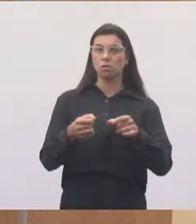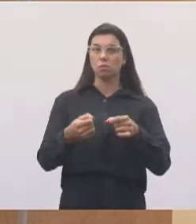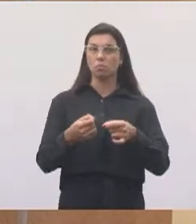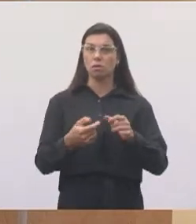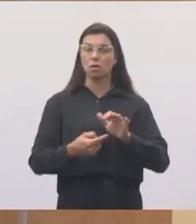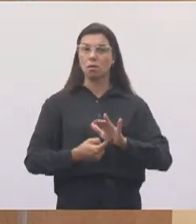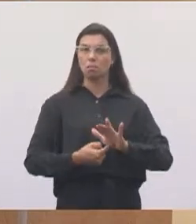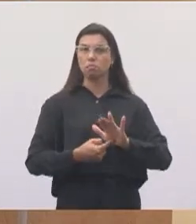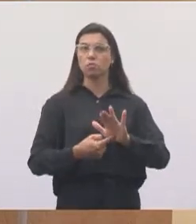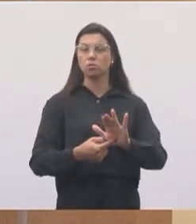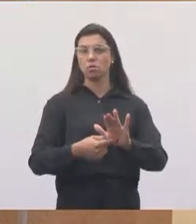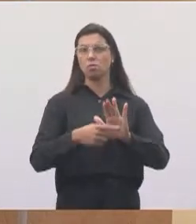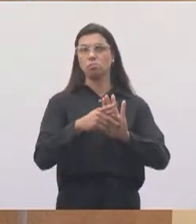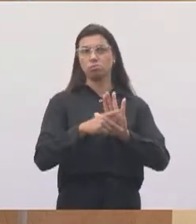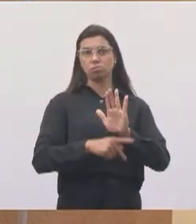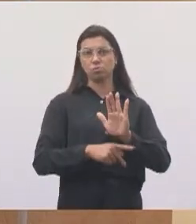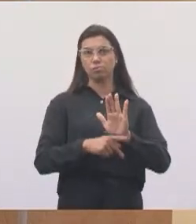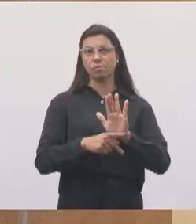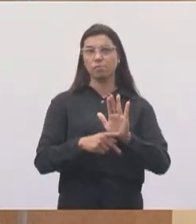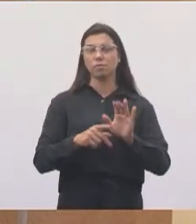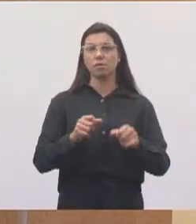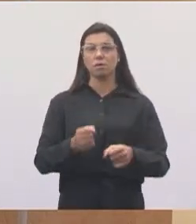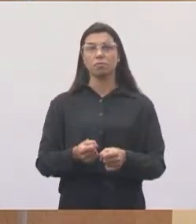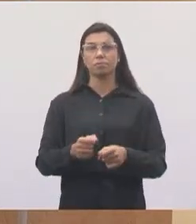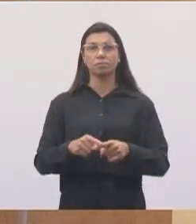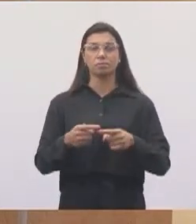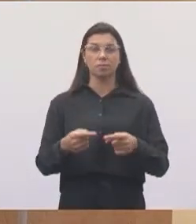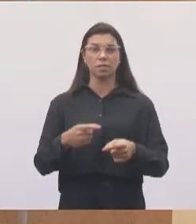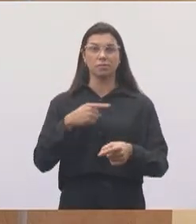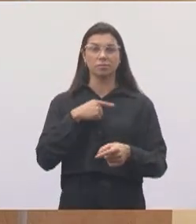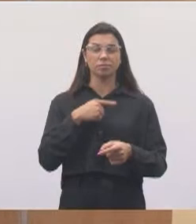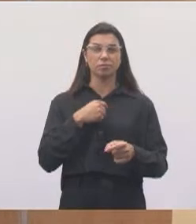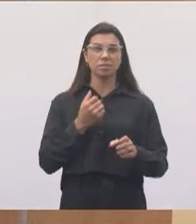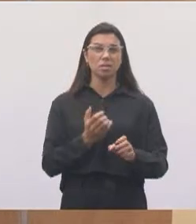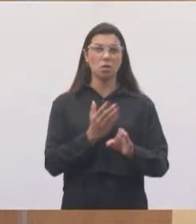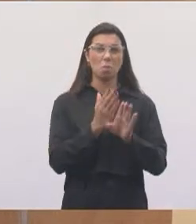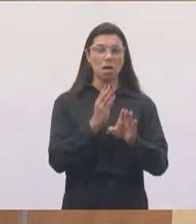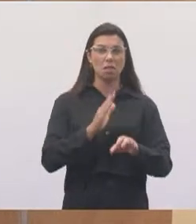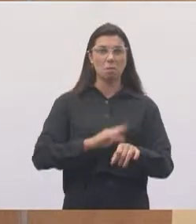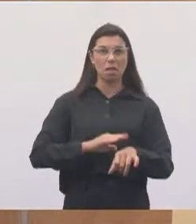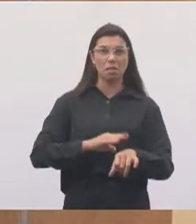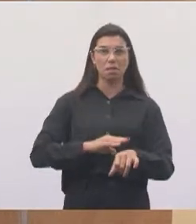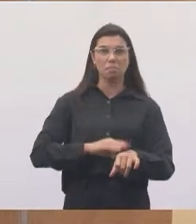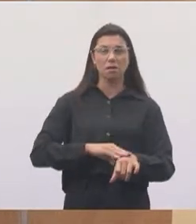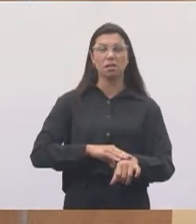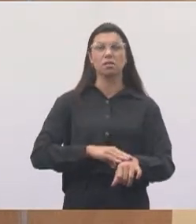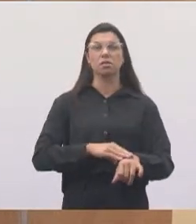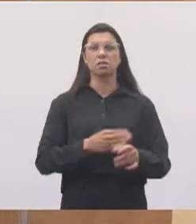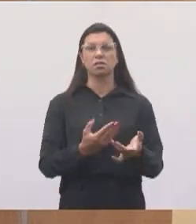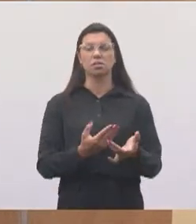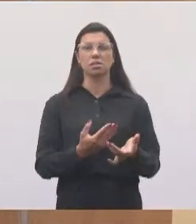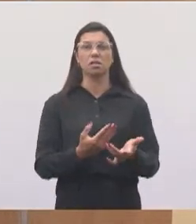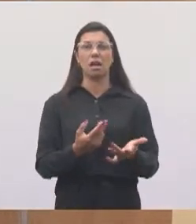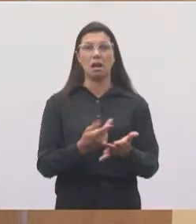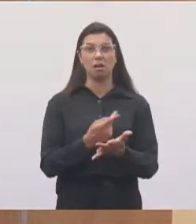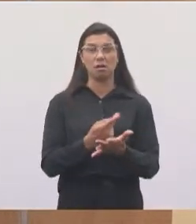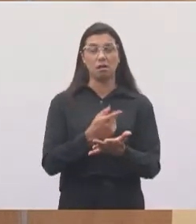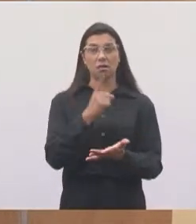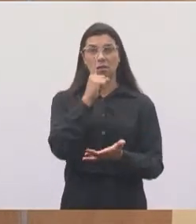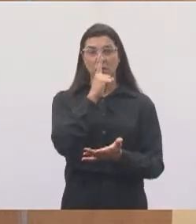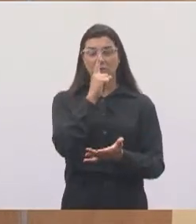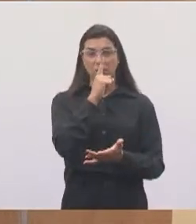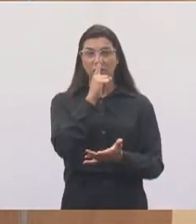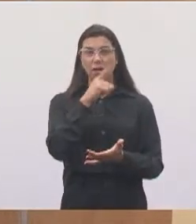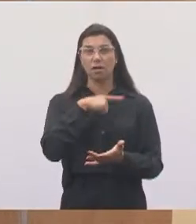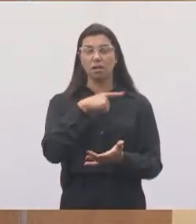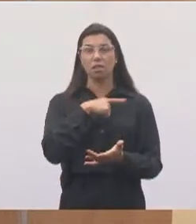de amortização de reserva matemática descoberta no plano previdenciário, institui, mantendo o